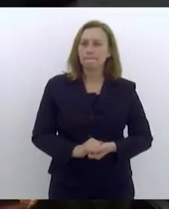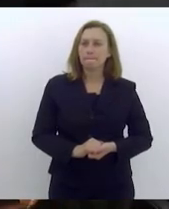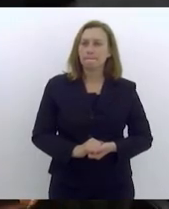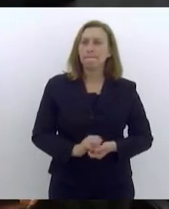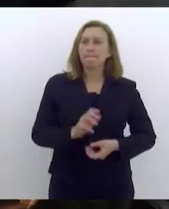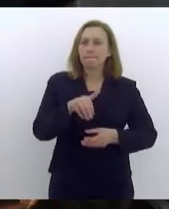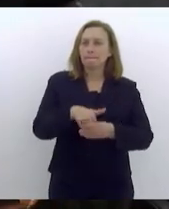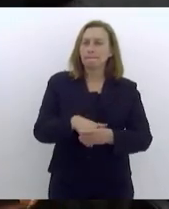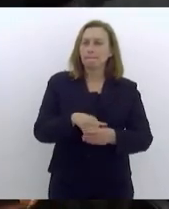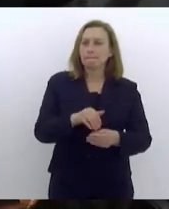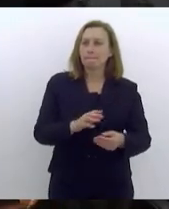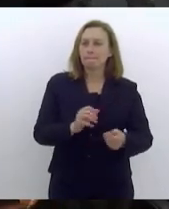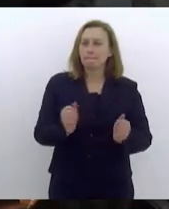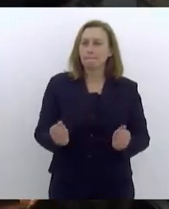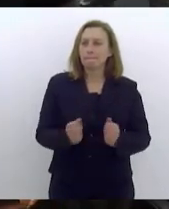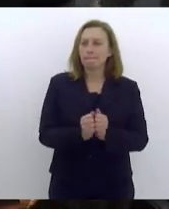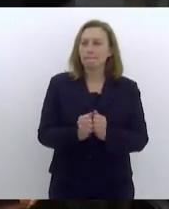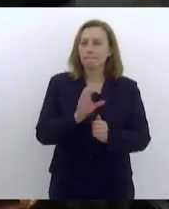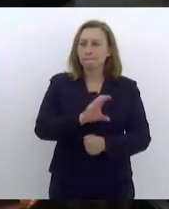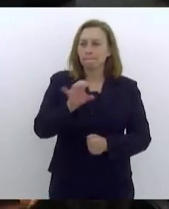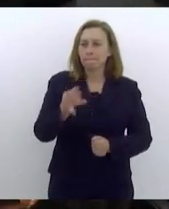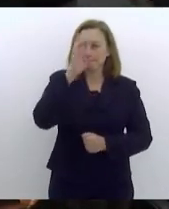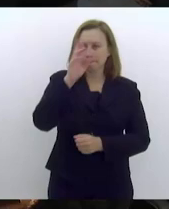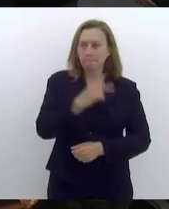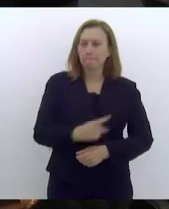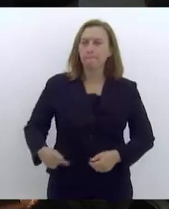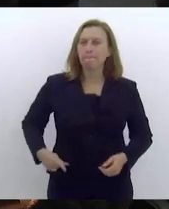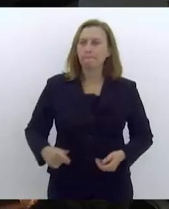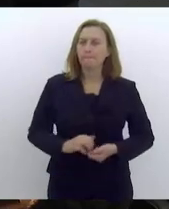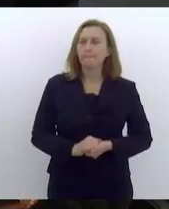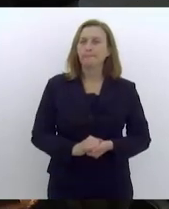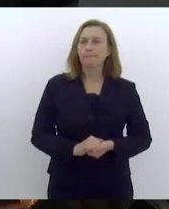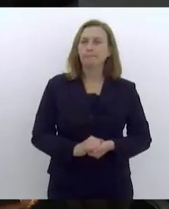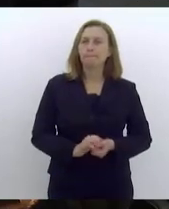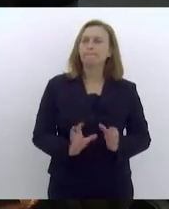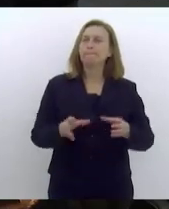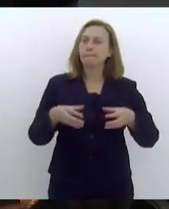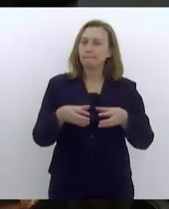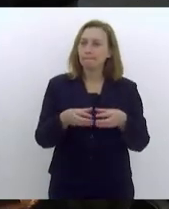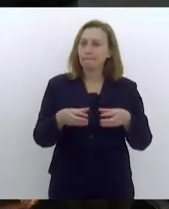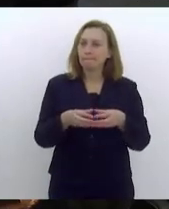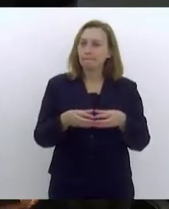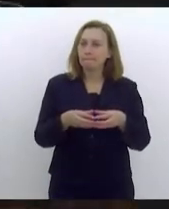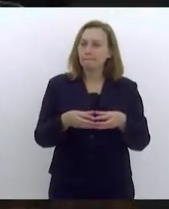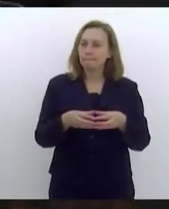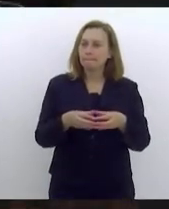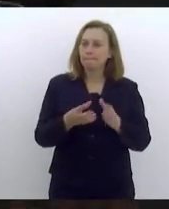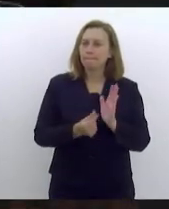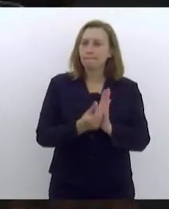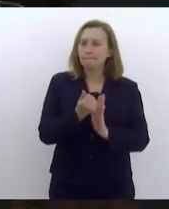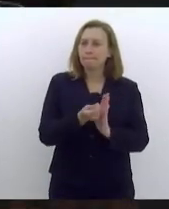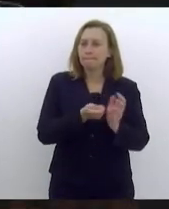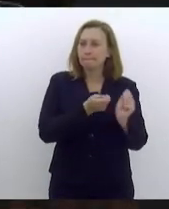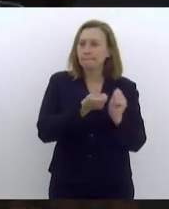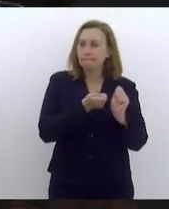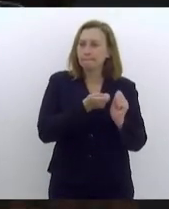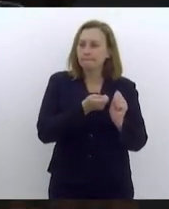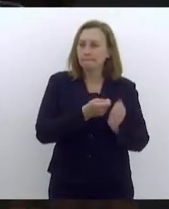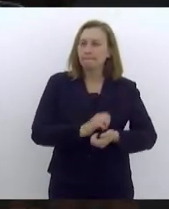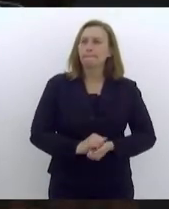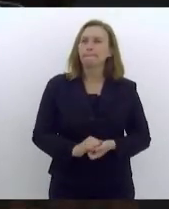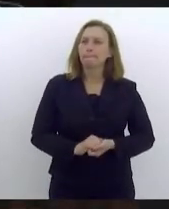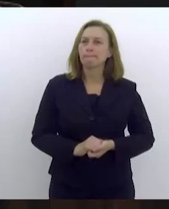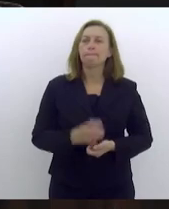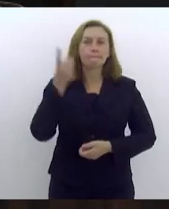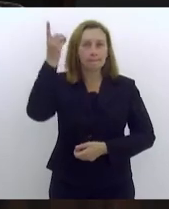Voto favorável com a CCJ, senhora presidente. Pela Comissão de Orçamento, Fiscalização Financeira e